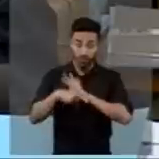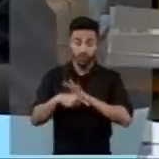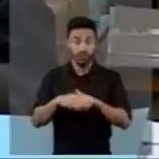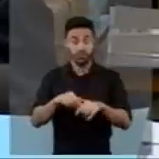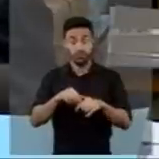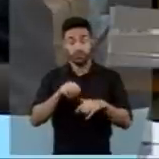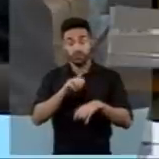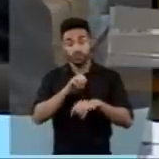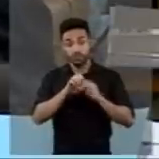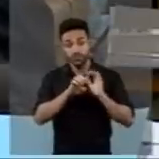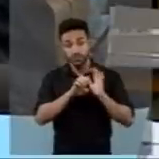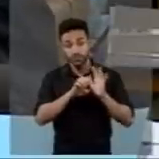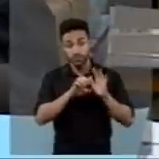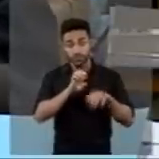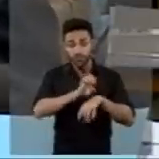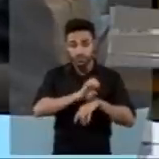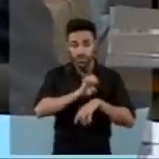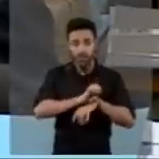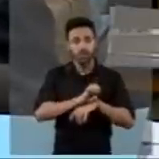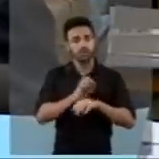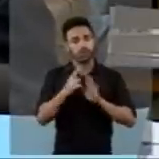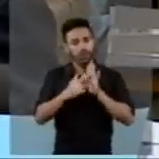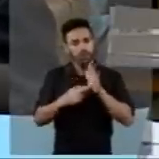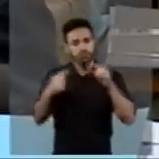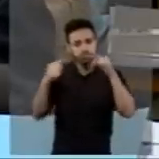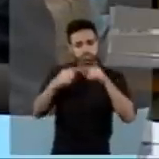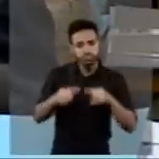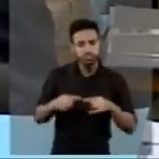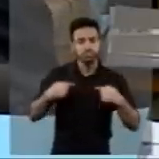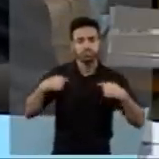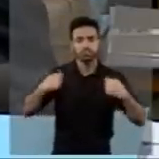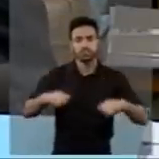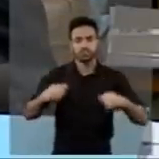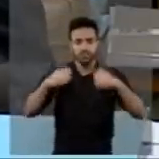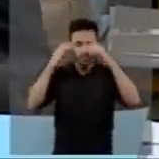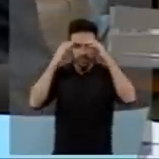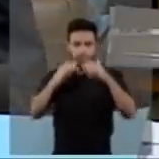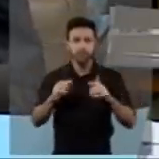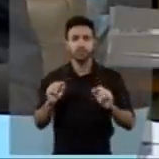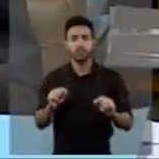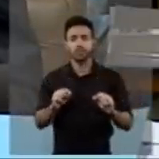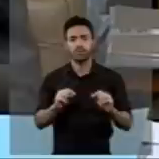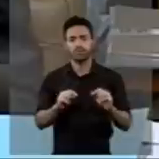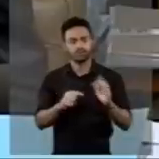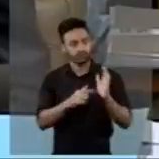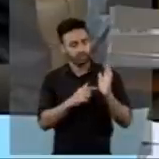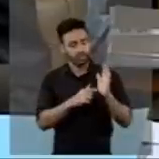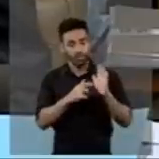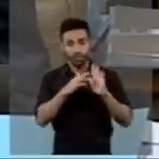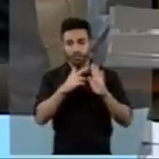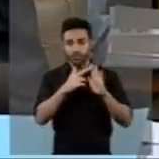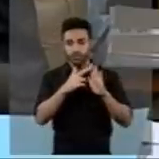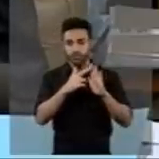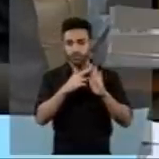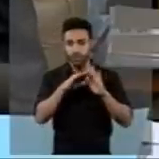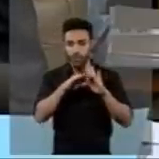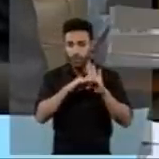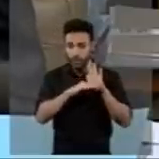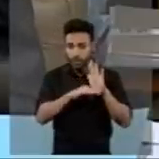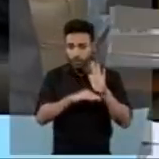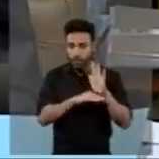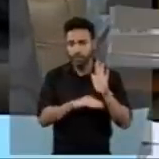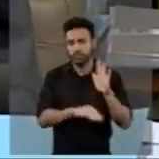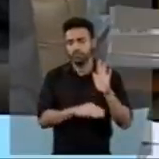atividade de produção normativa, está necessariamente sujeita à rígida observância de